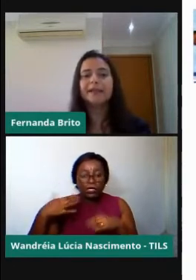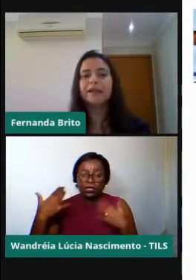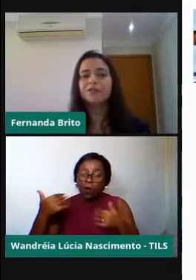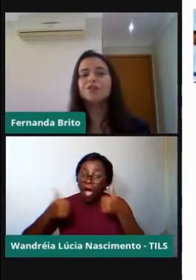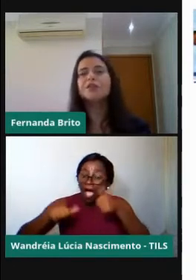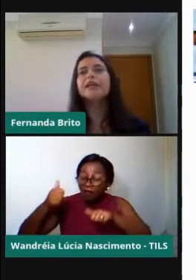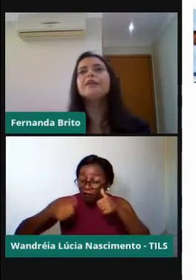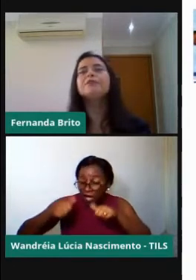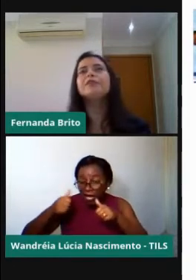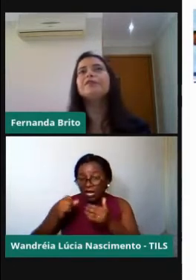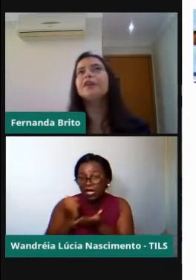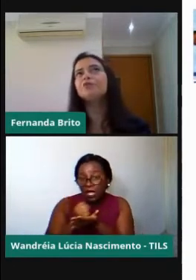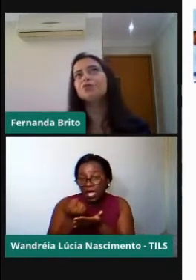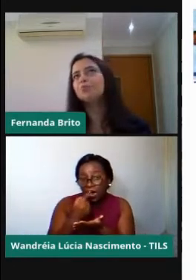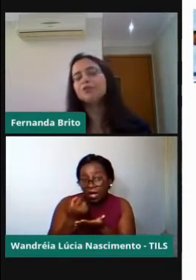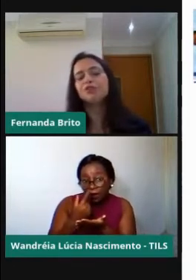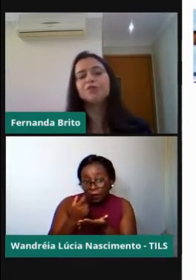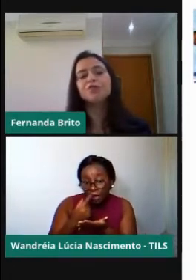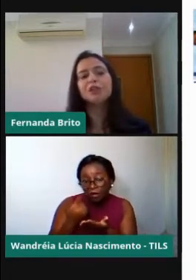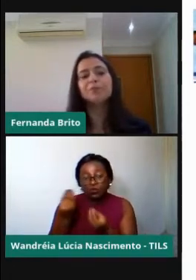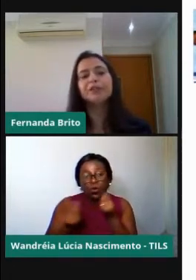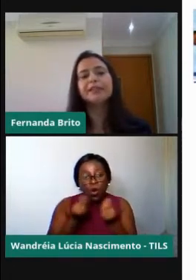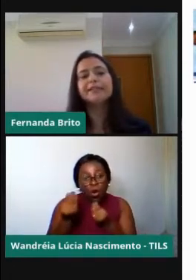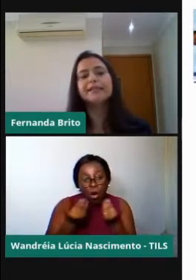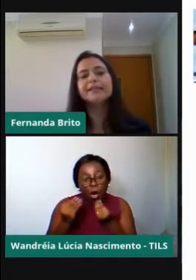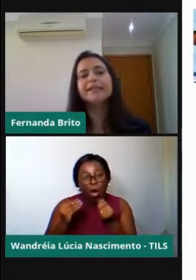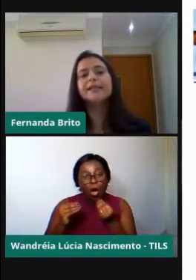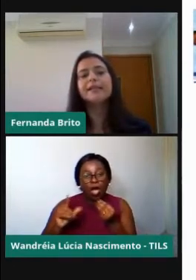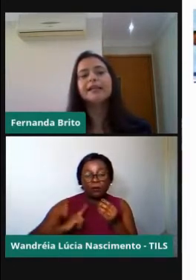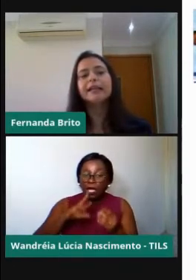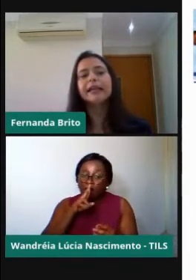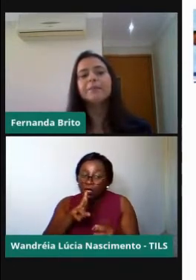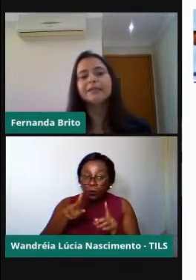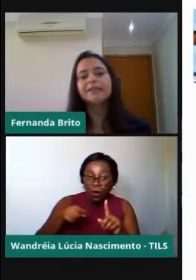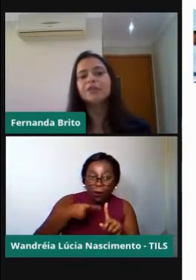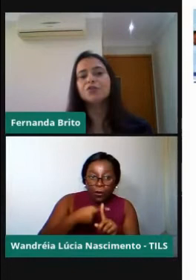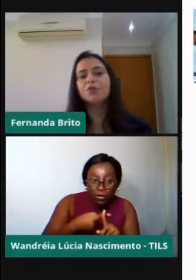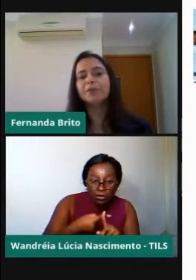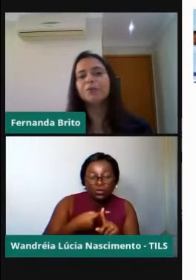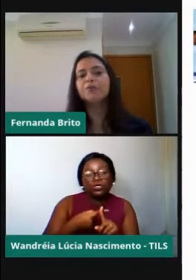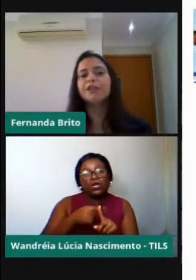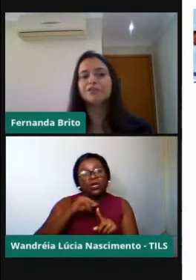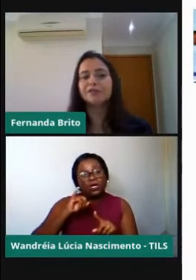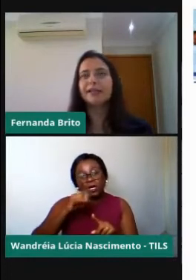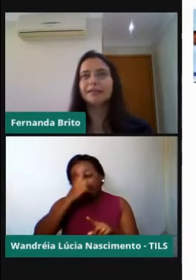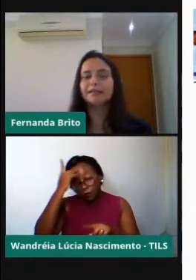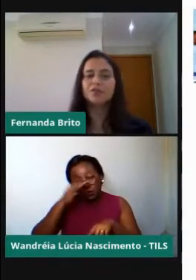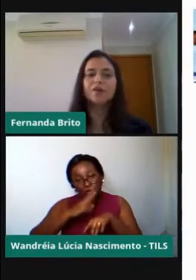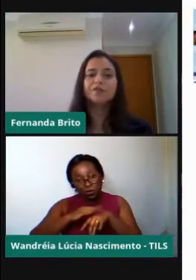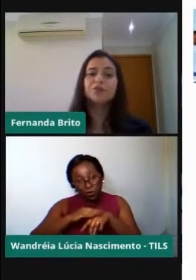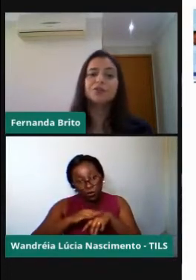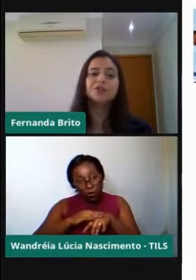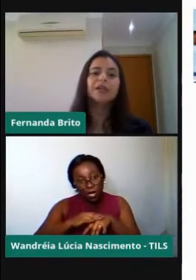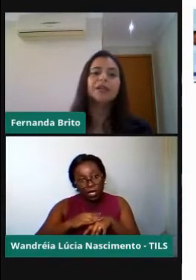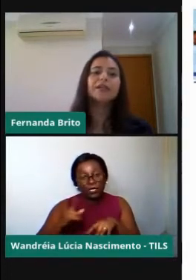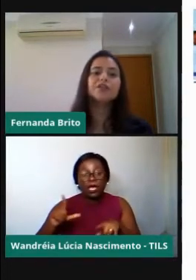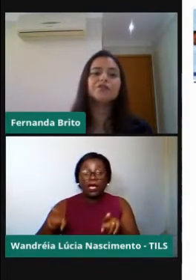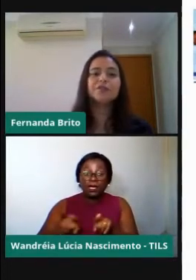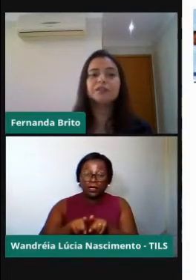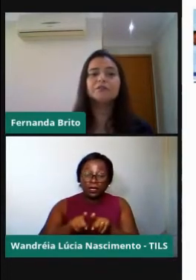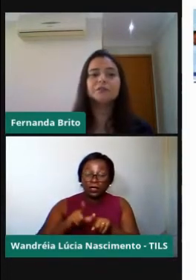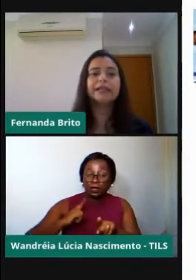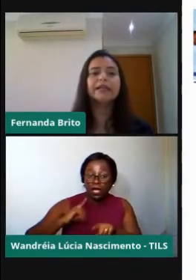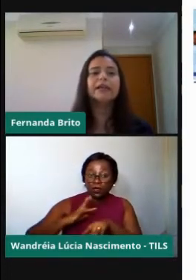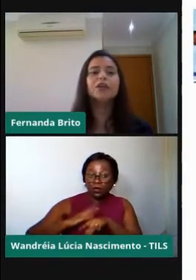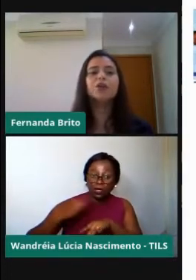em pacientes, né, os efeitos positivos que ele poderia exercer em pacientes com pneumonia associada a SARS-CoV-2. E